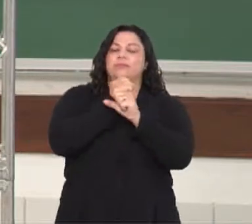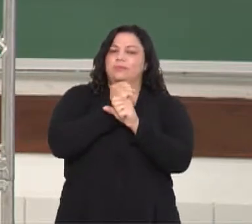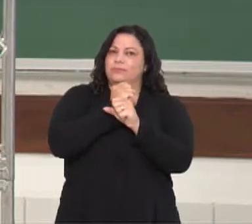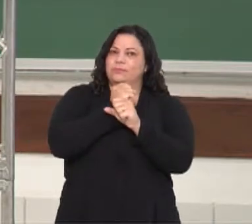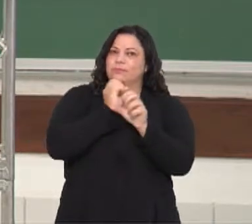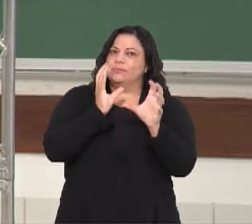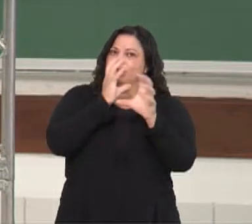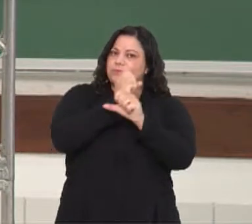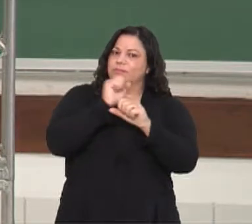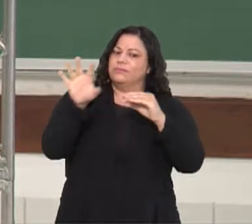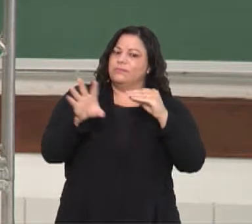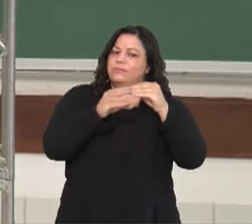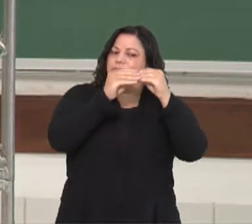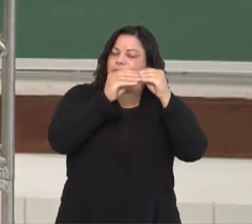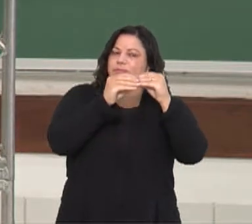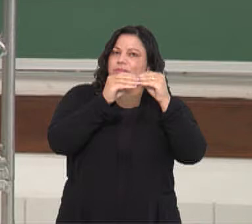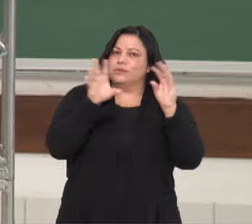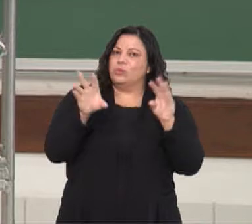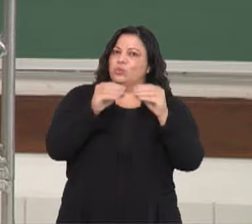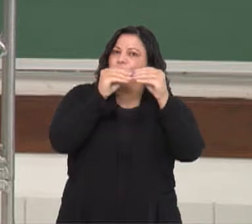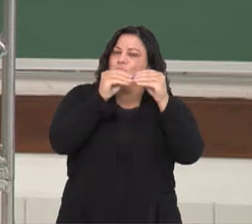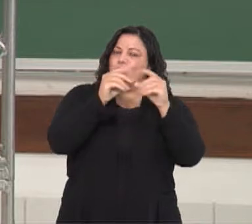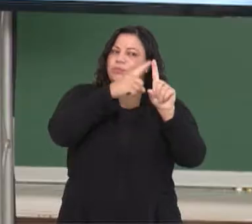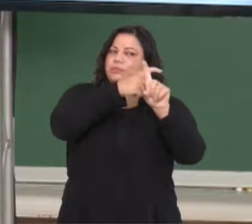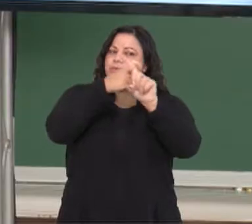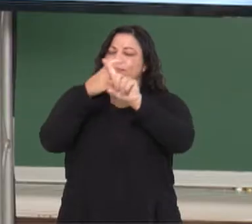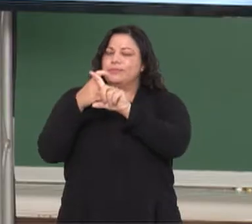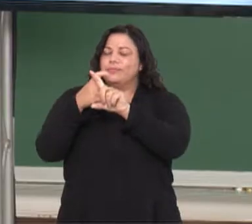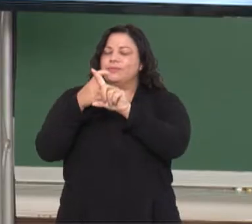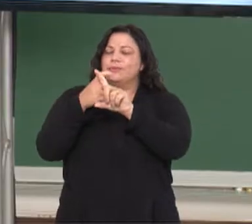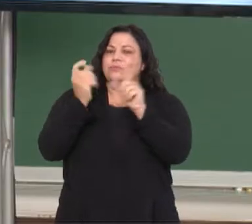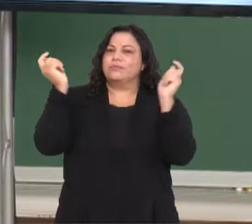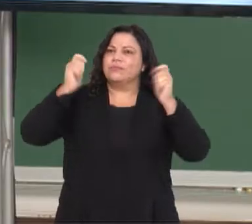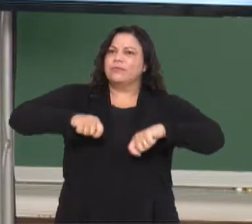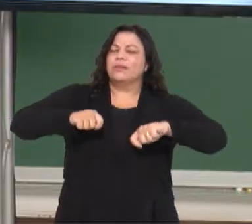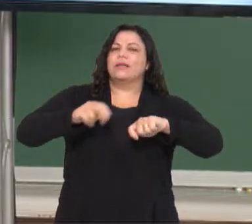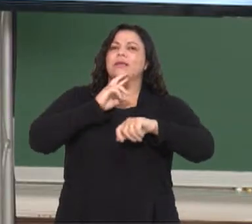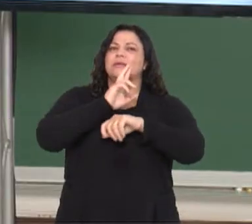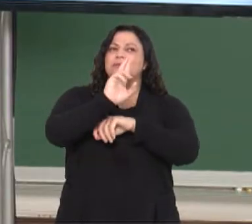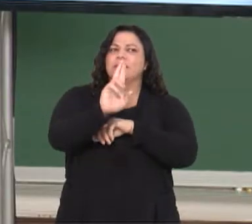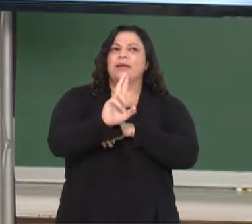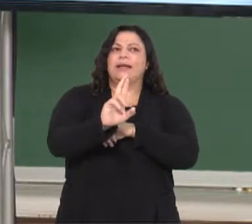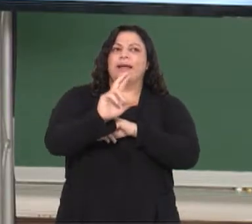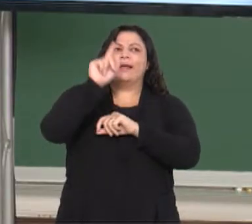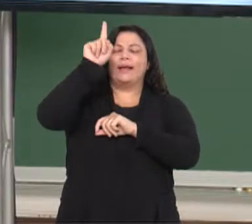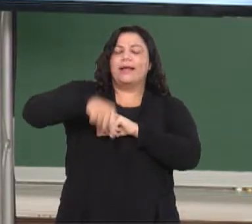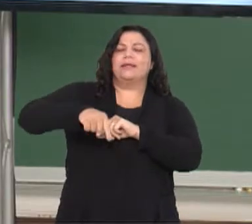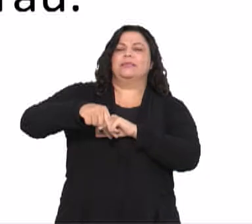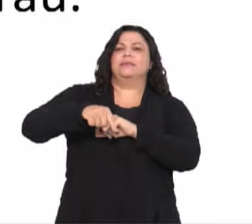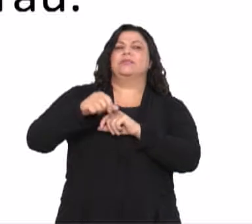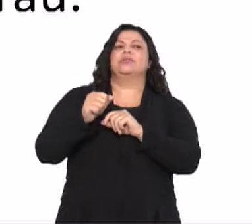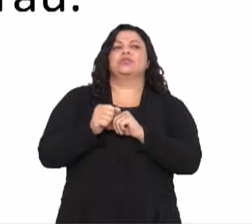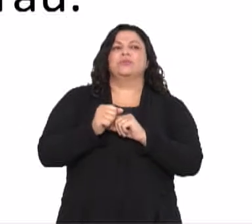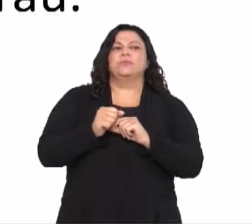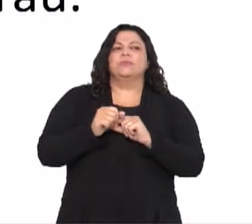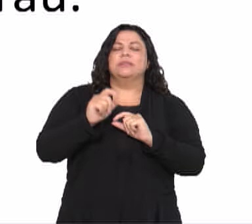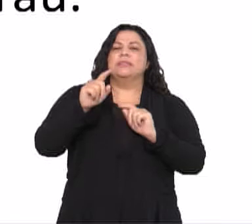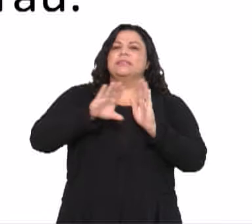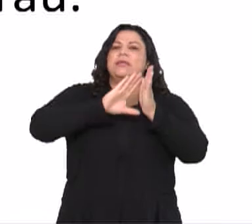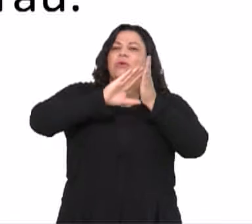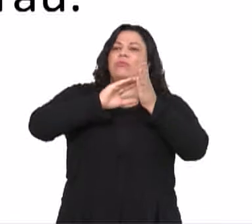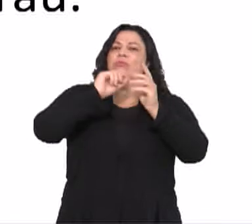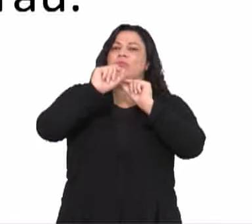a junção de dois ou mais polinômios é o polinômio cujos coeficientes são